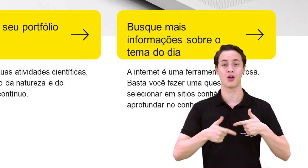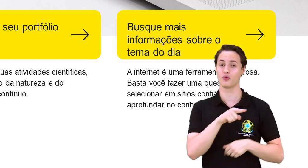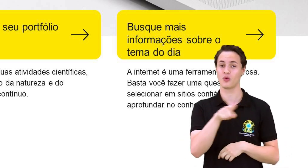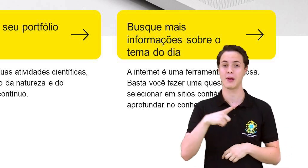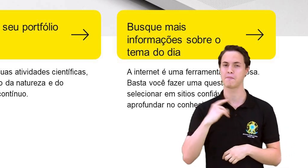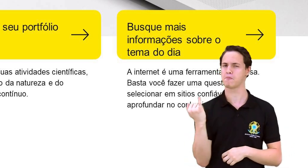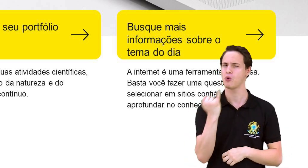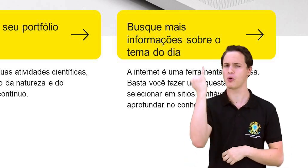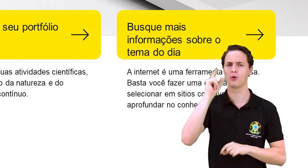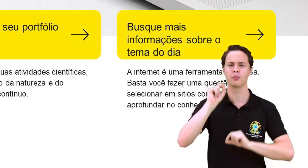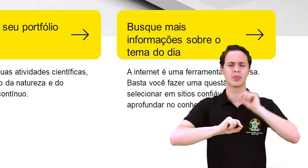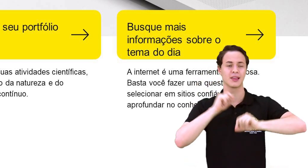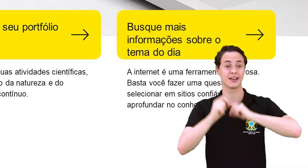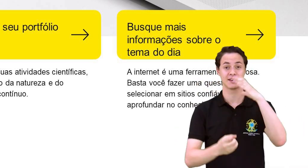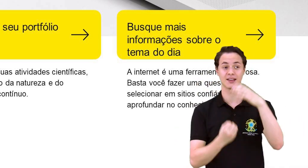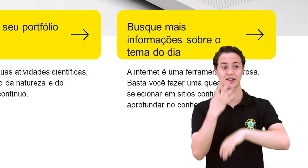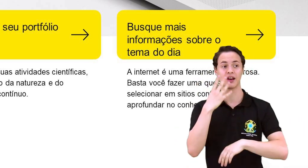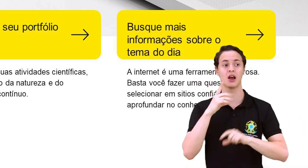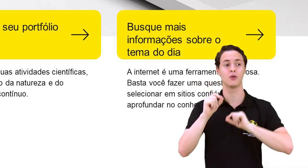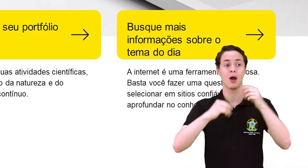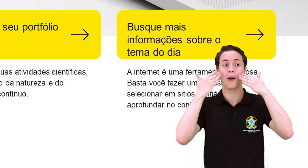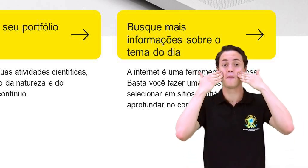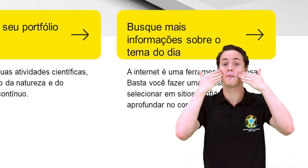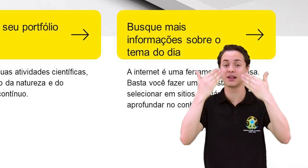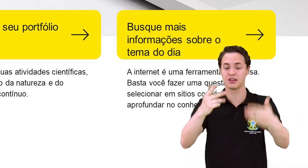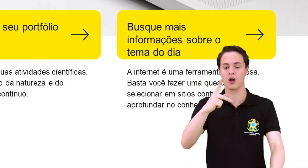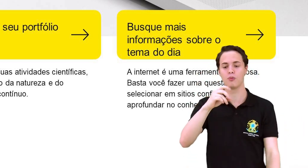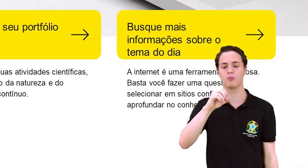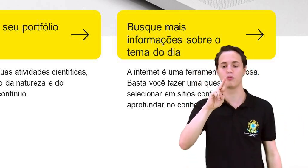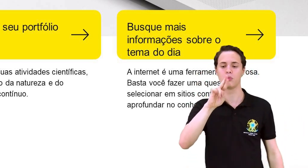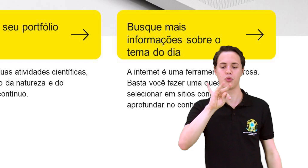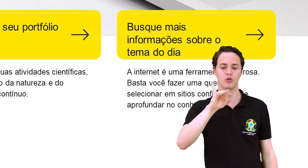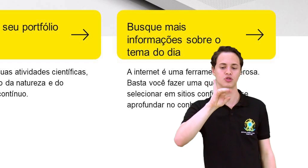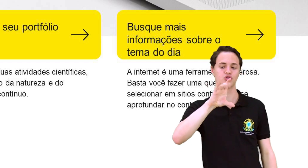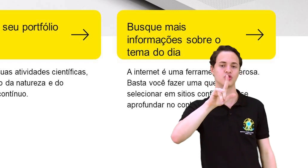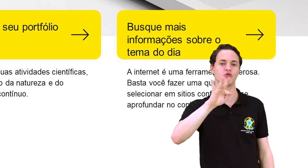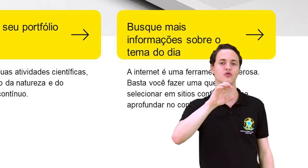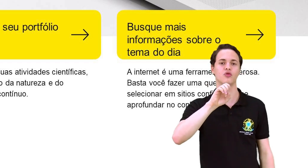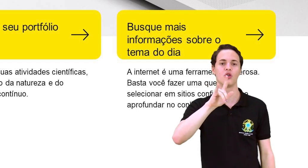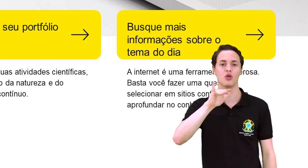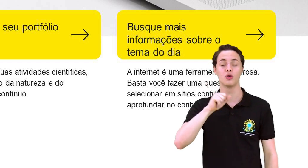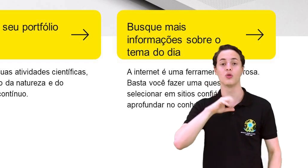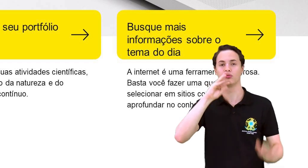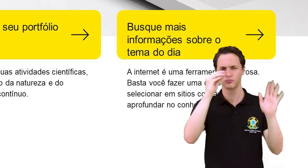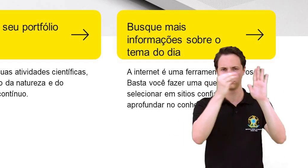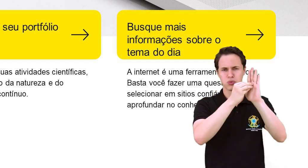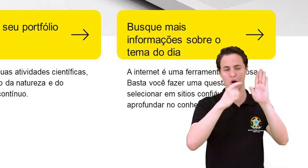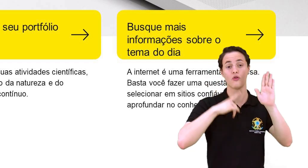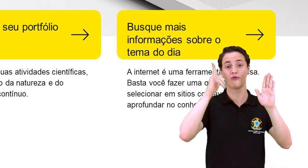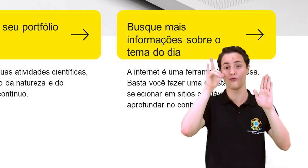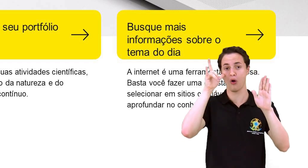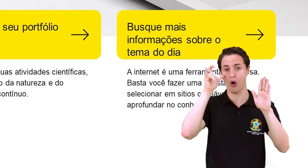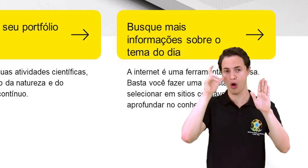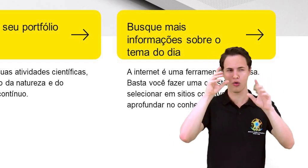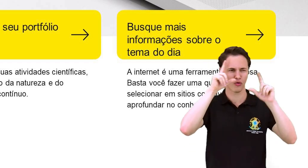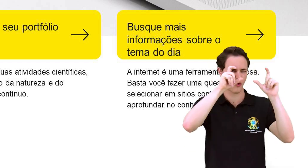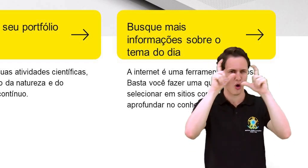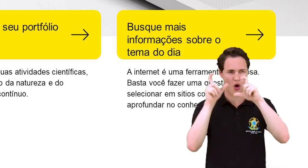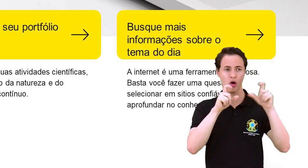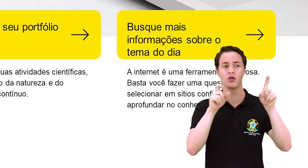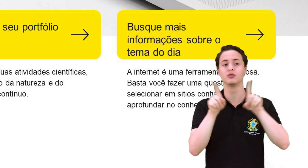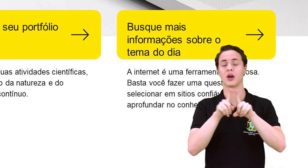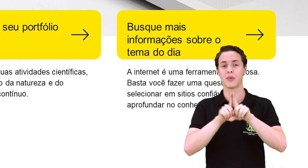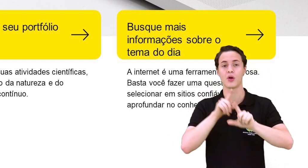que vocês criem o perfil de vocês, apresente o seu portfólio, ou seja, coloque suas fotos no perfil de mídia social que nós vamos